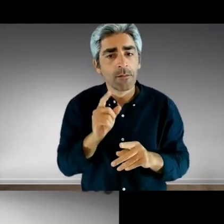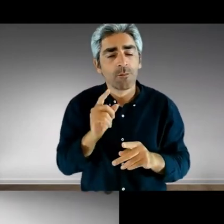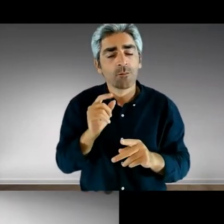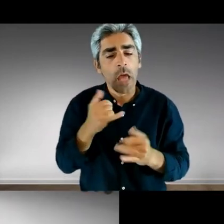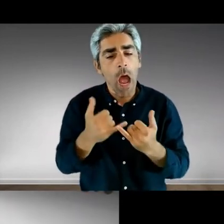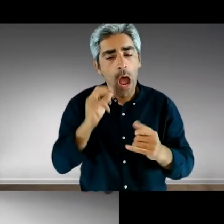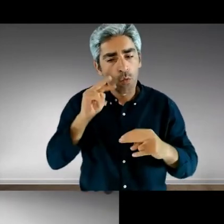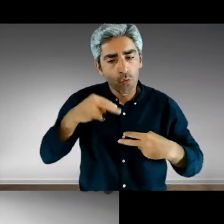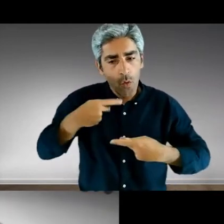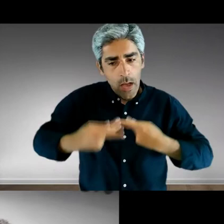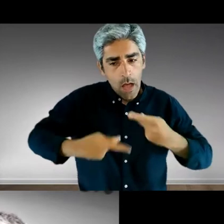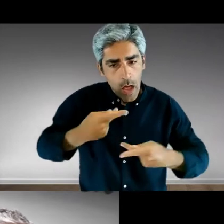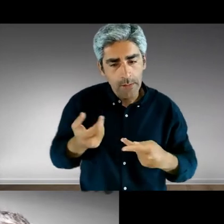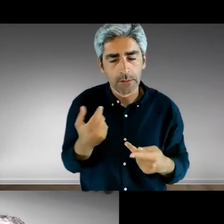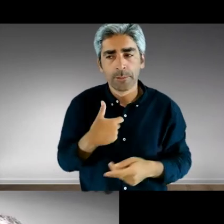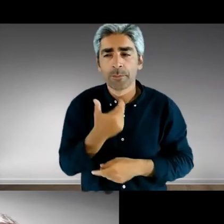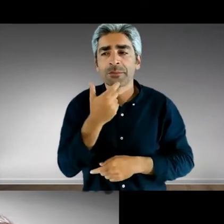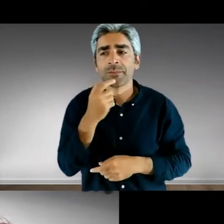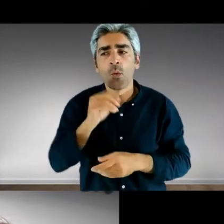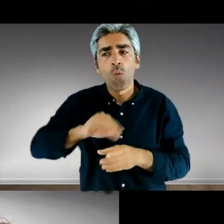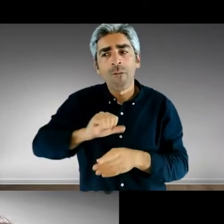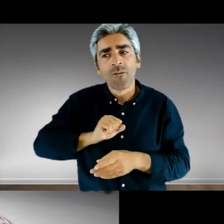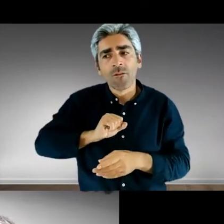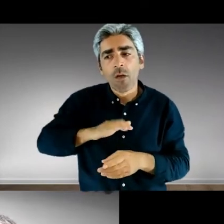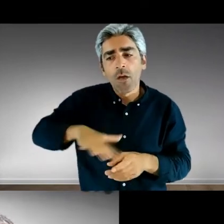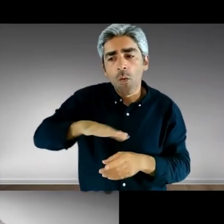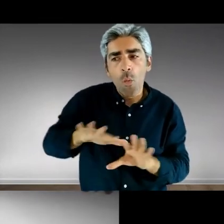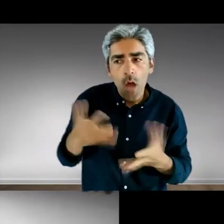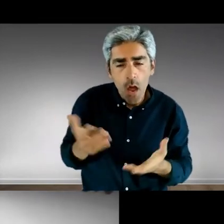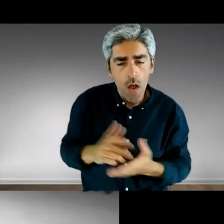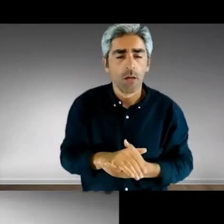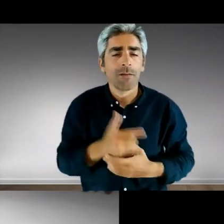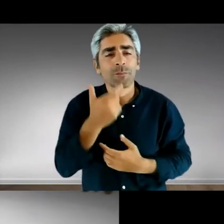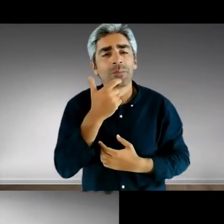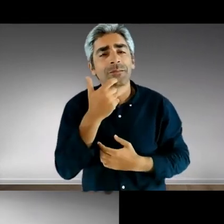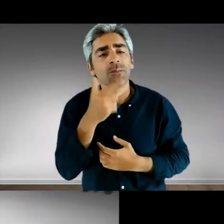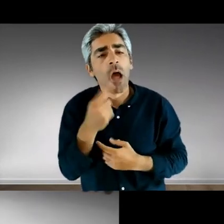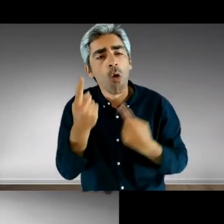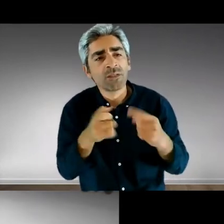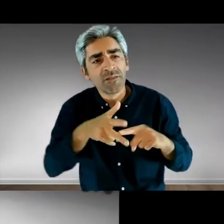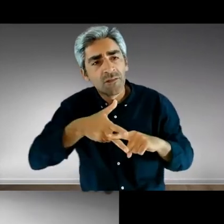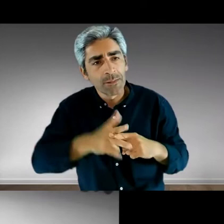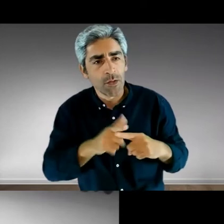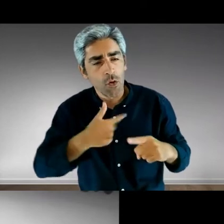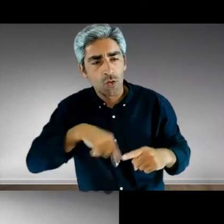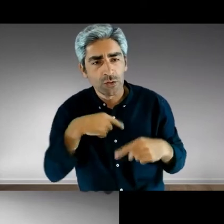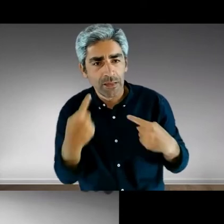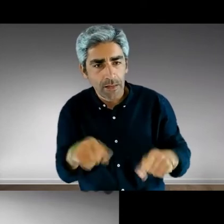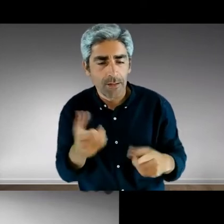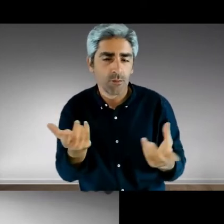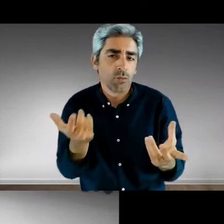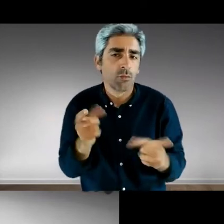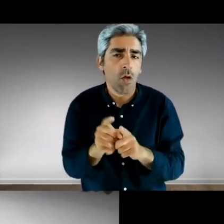autoanálise e percebermos qual é o nosso contexto e de percebermos quais são algumas ferramentas que nós temos que podem ser encaradas